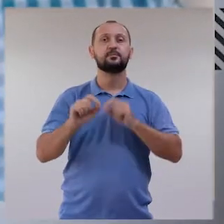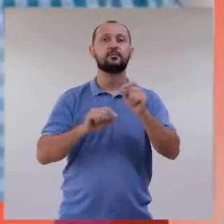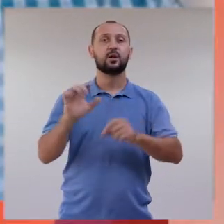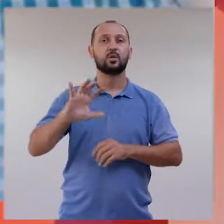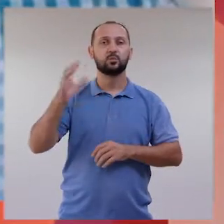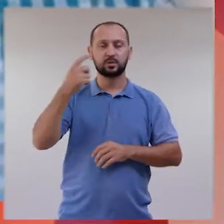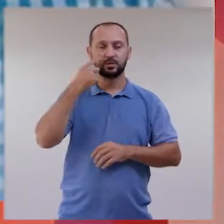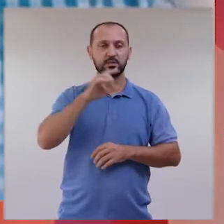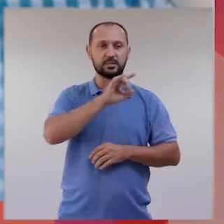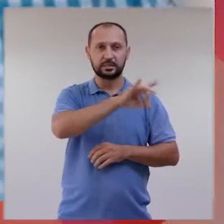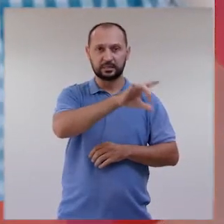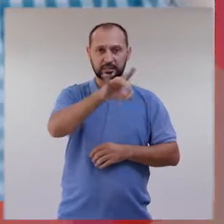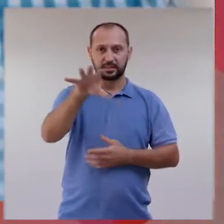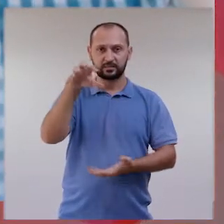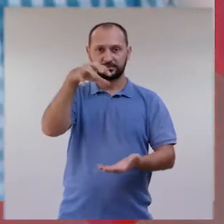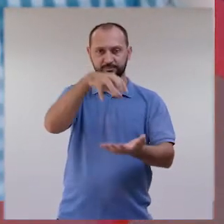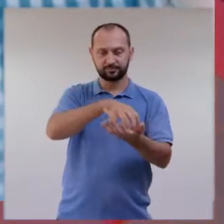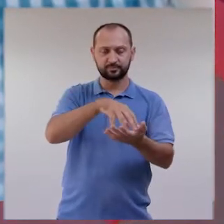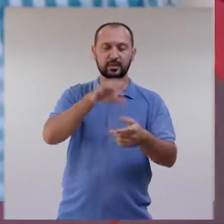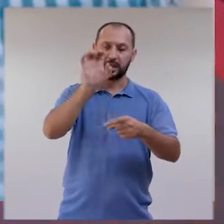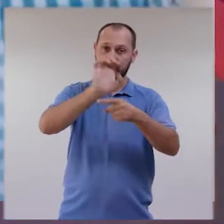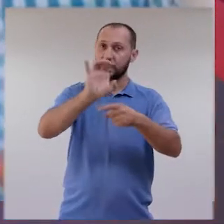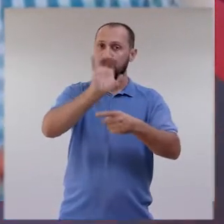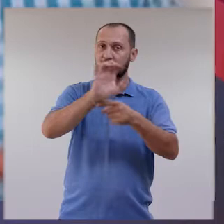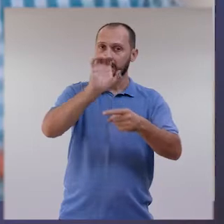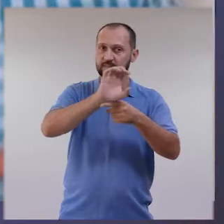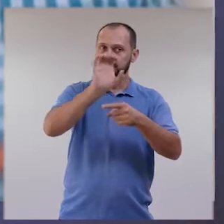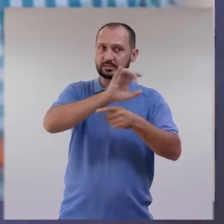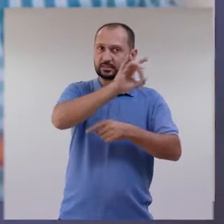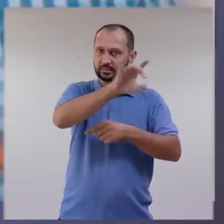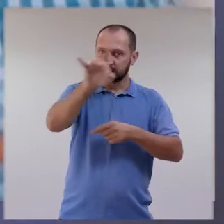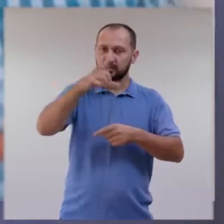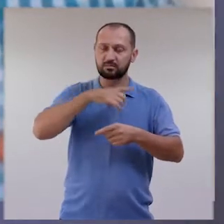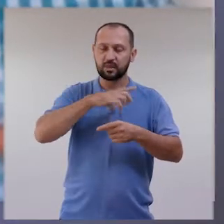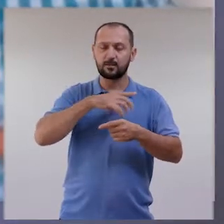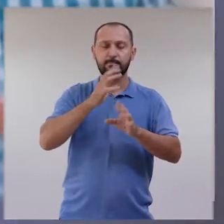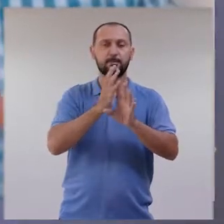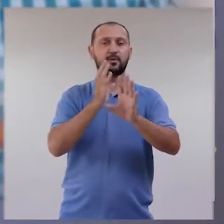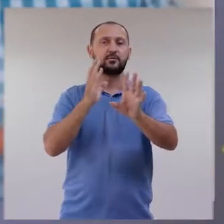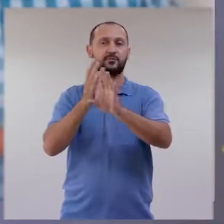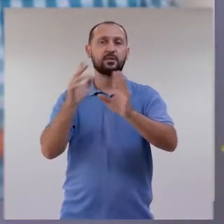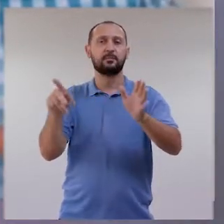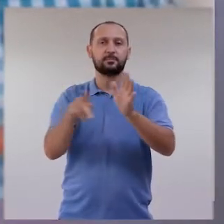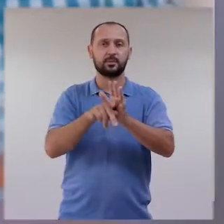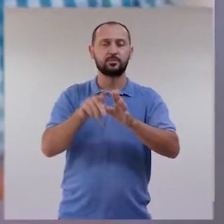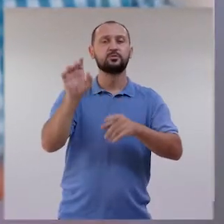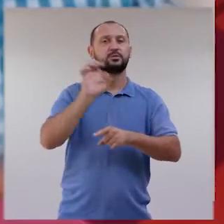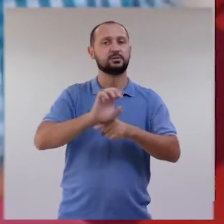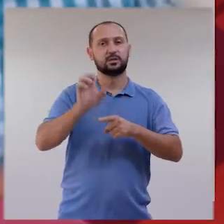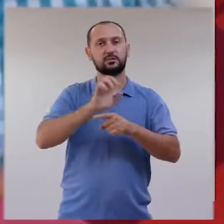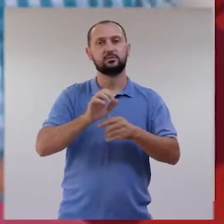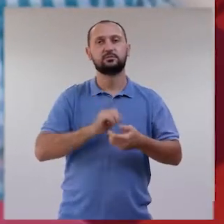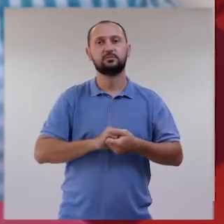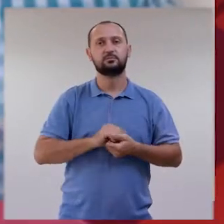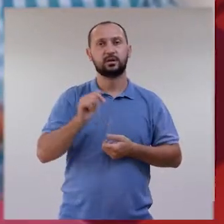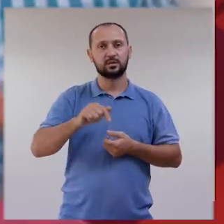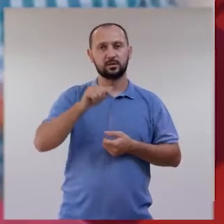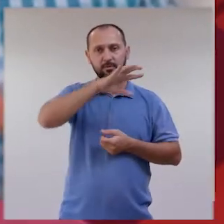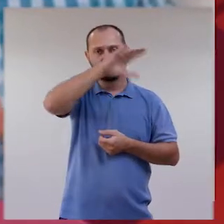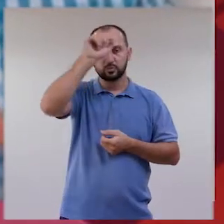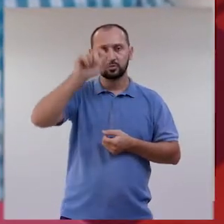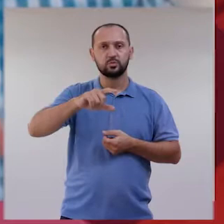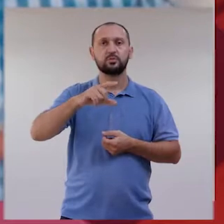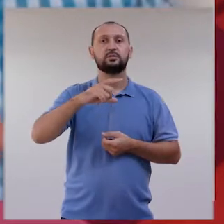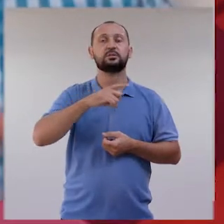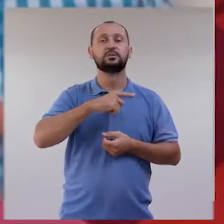Então, o que ocorre? Cada central de transplante, cada estado tem a sua fila, gerencia a sua fila estadual, né? Então, no caso